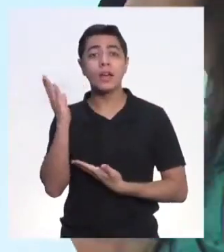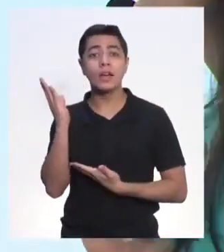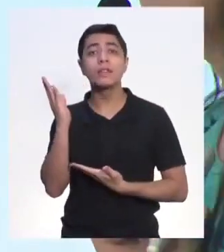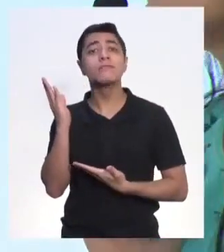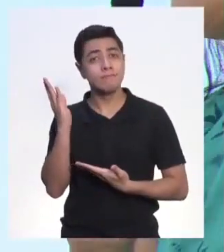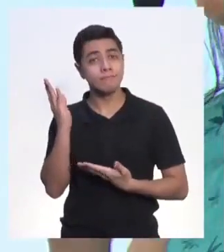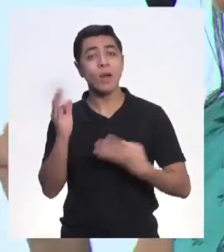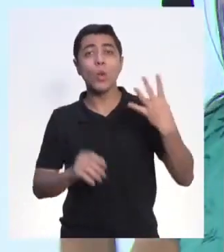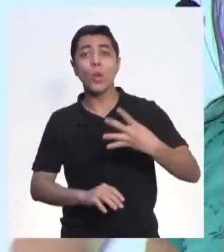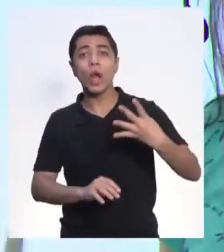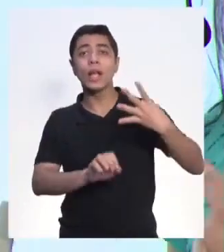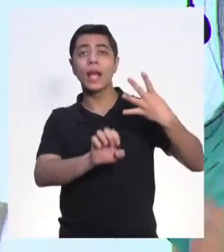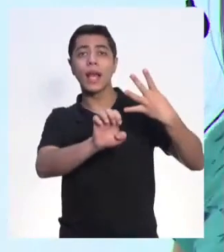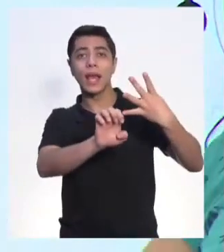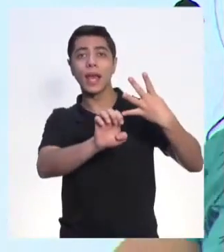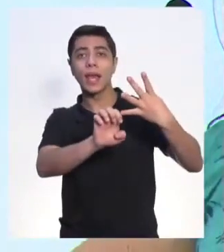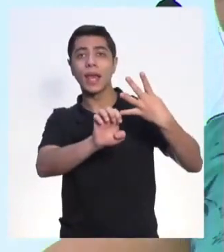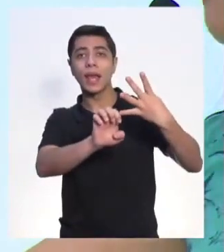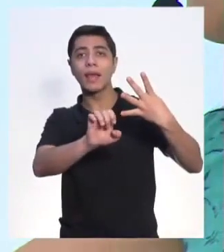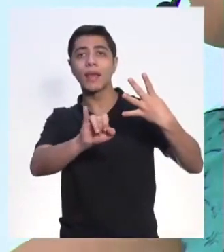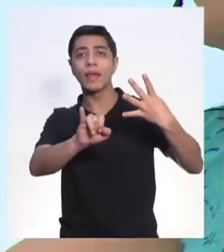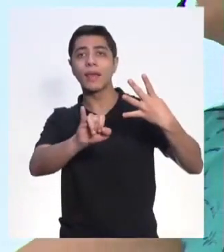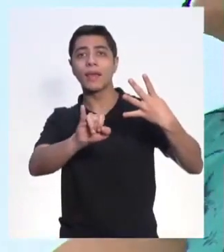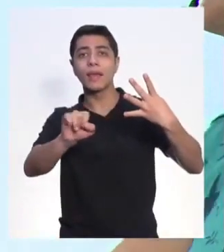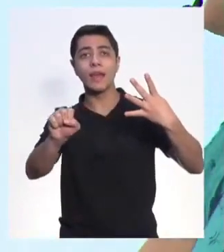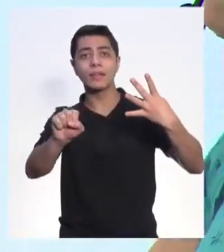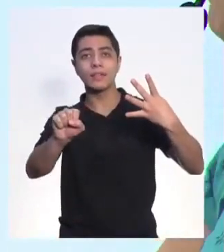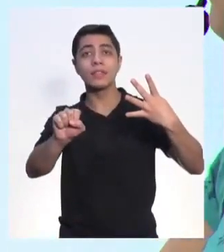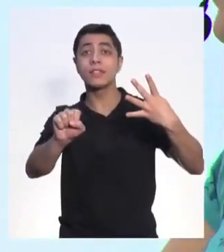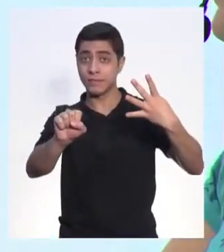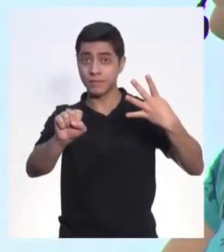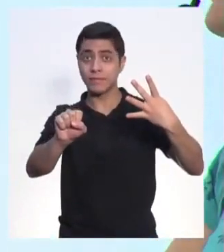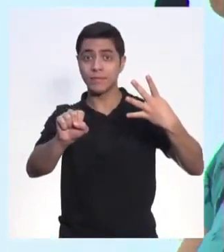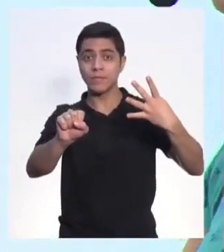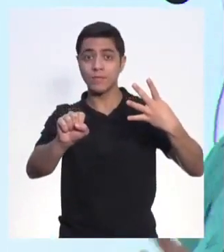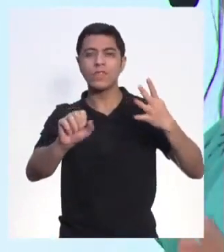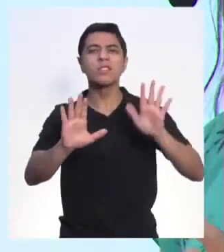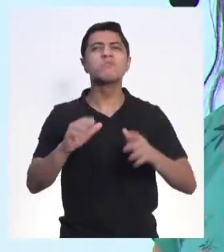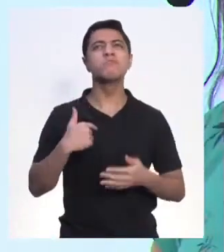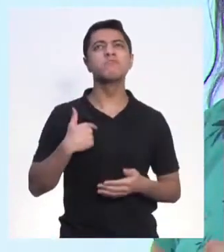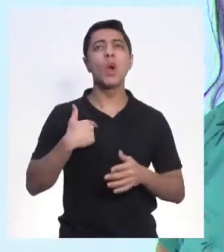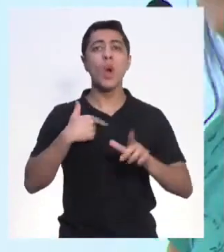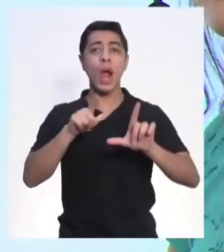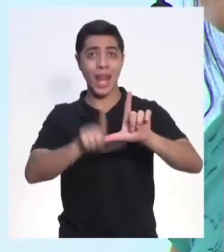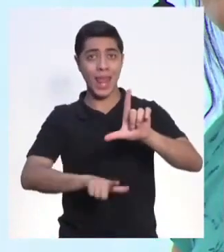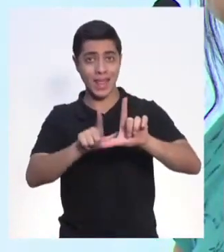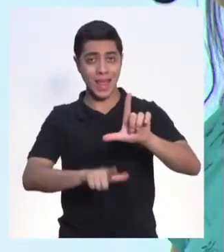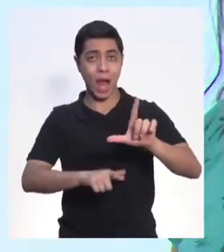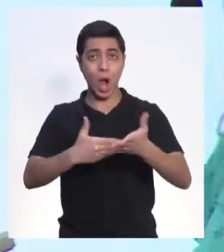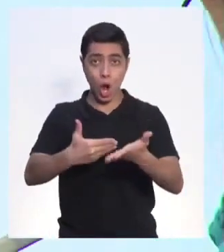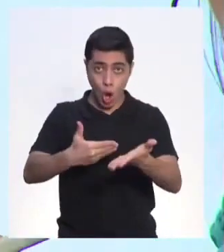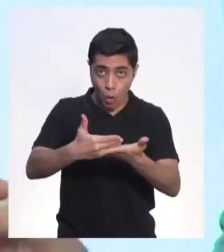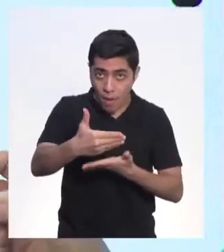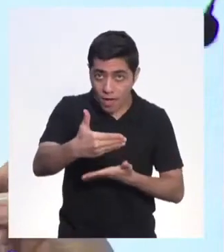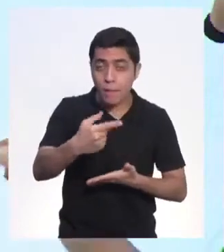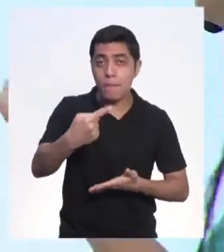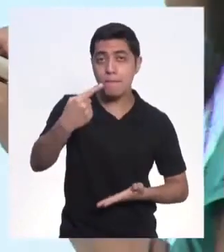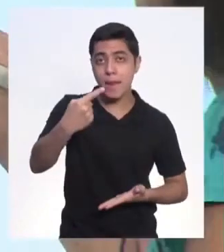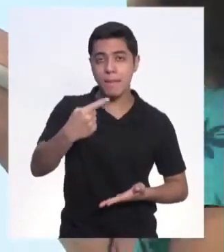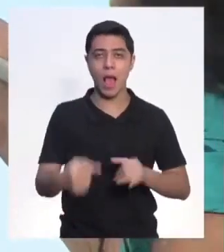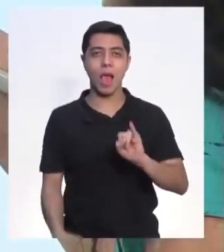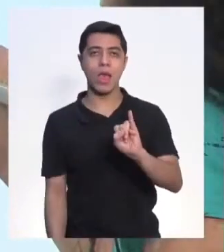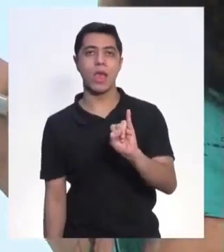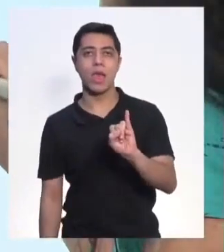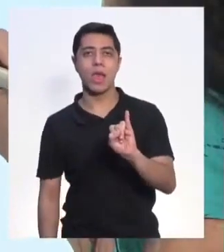S. Mas, ao invés de começar com o S e com o E, posso começar com o I? Sim,